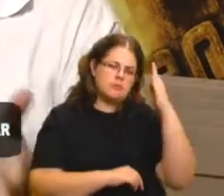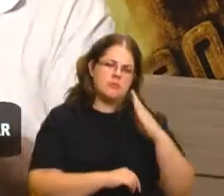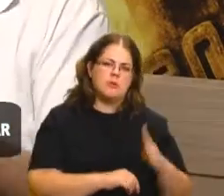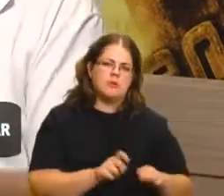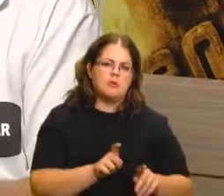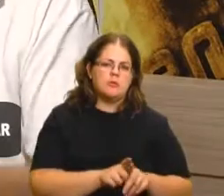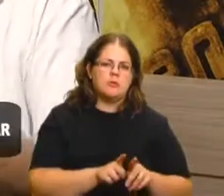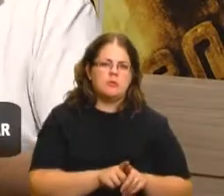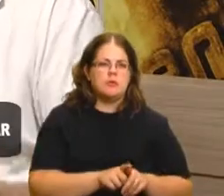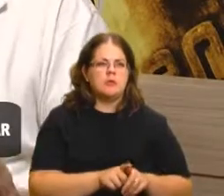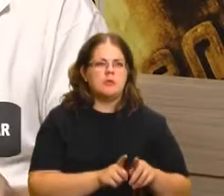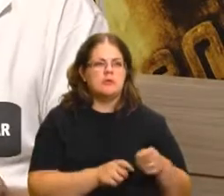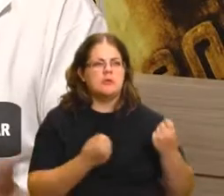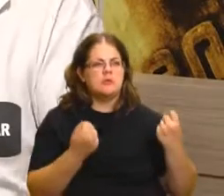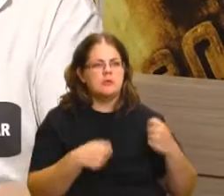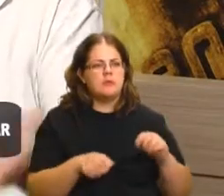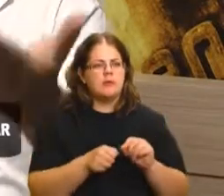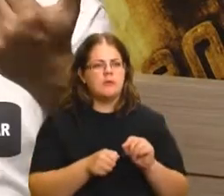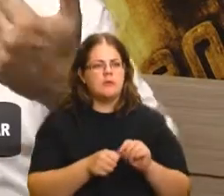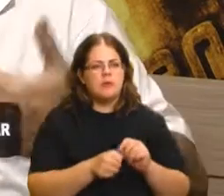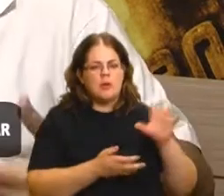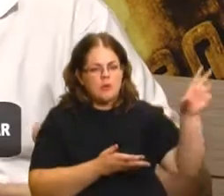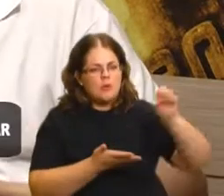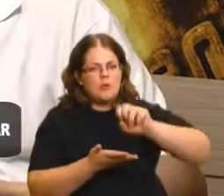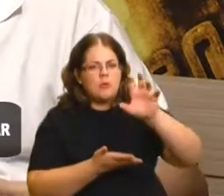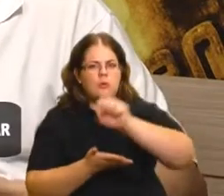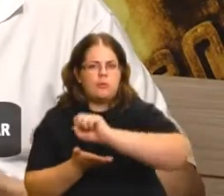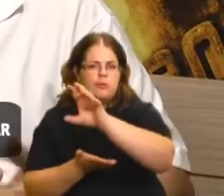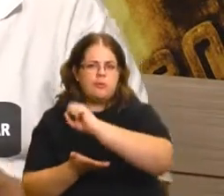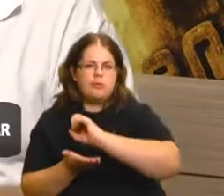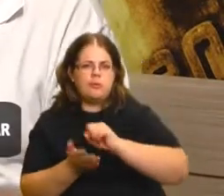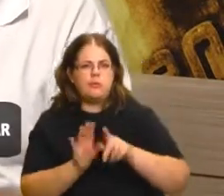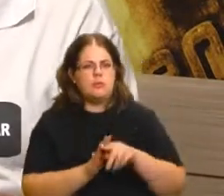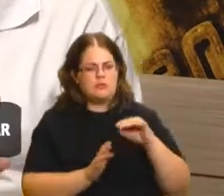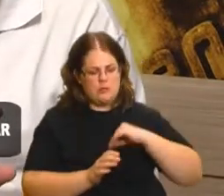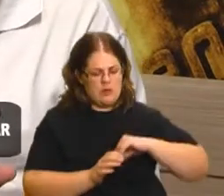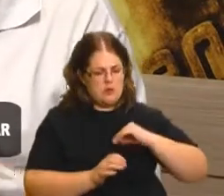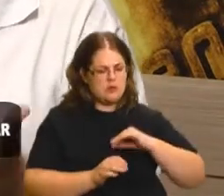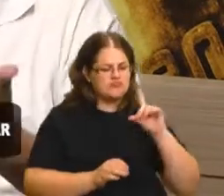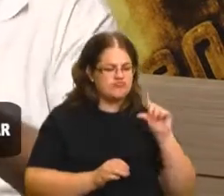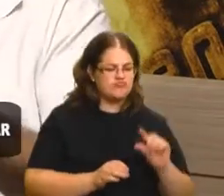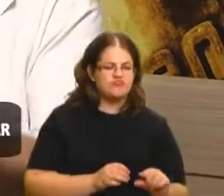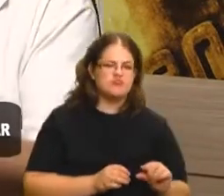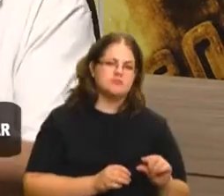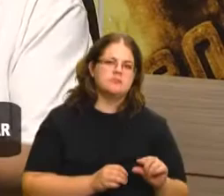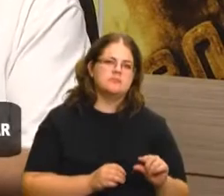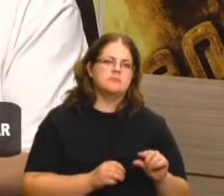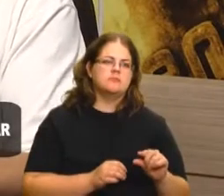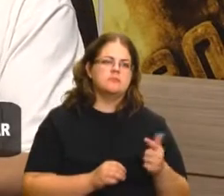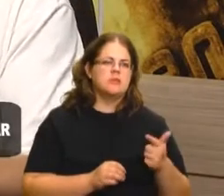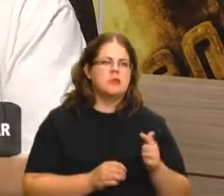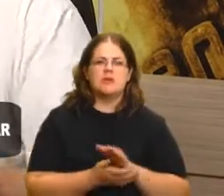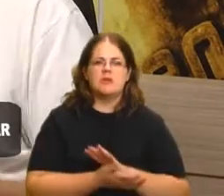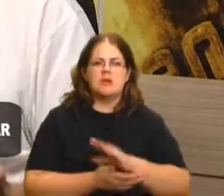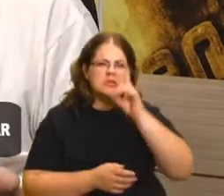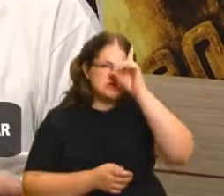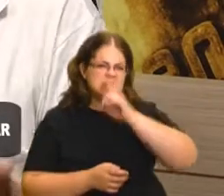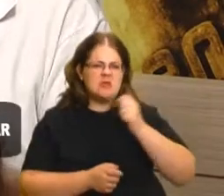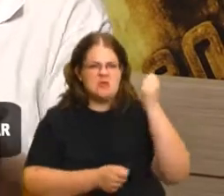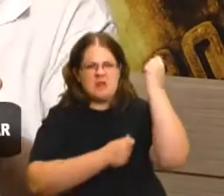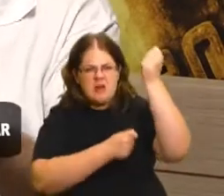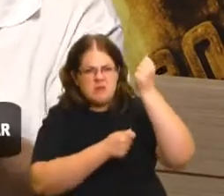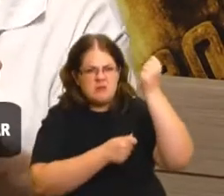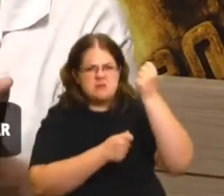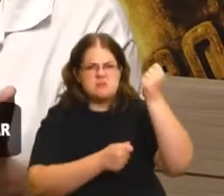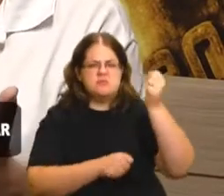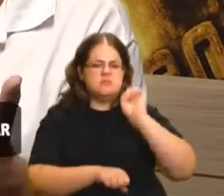eles criam as condições favoráveis à assimilação desse capital. Os salários são baixos, não há praticamente direito de